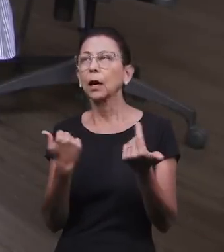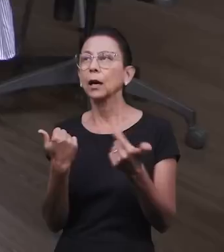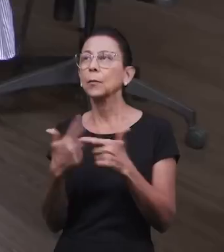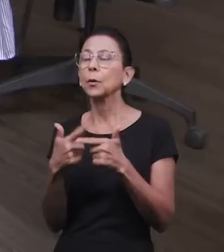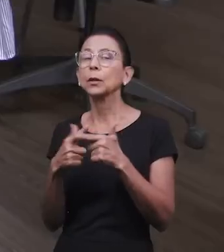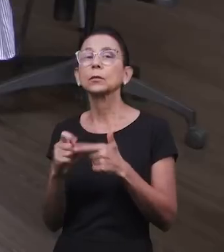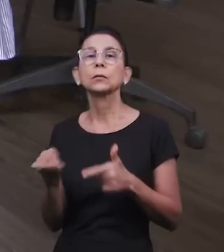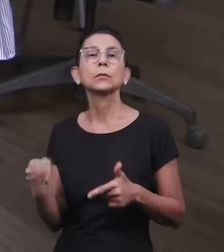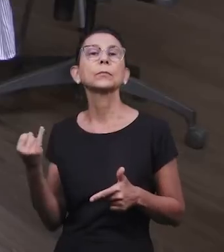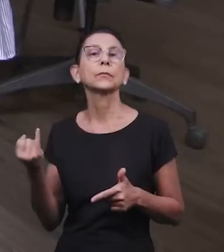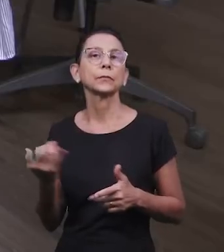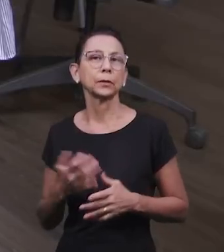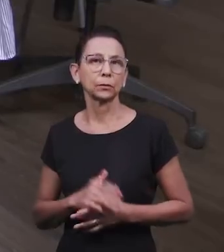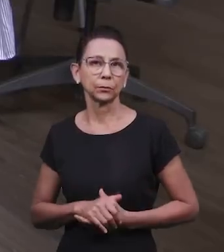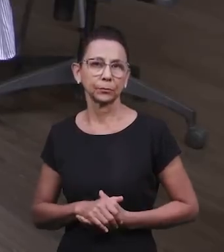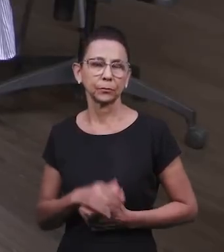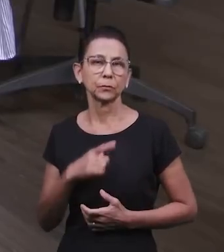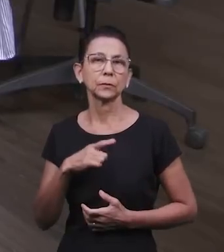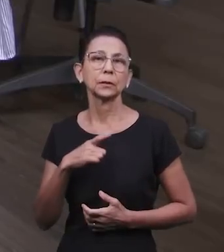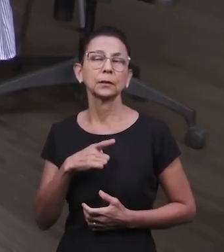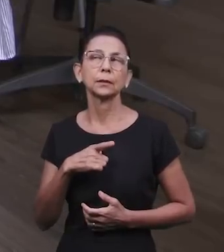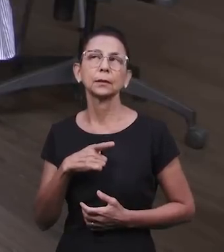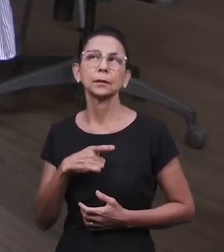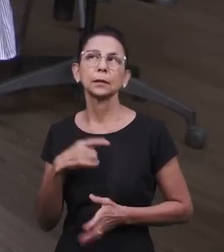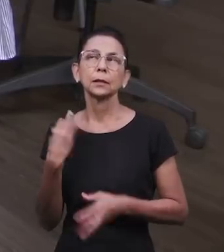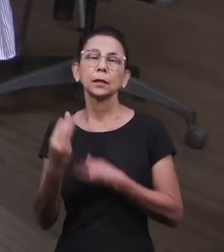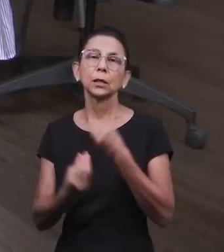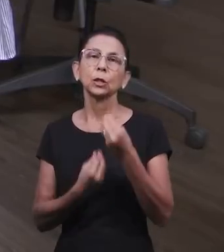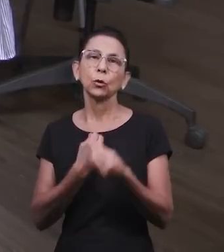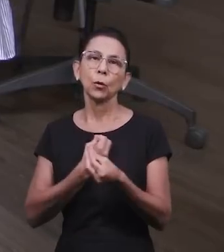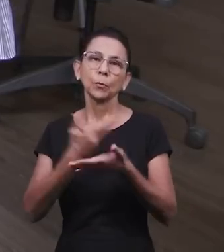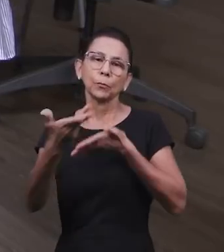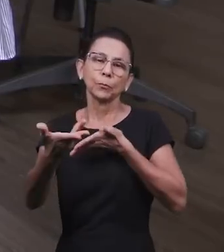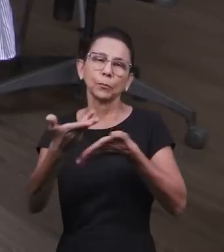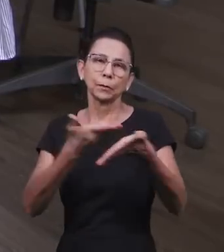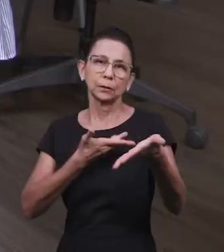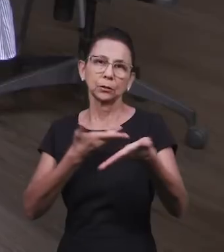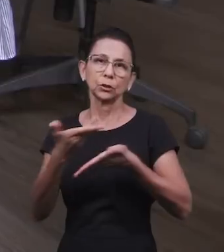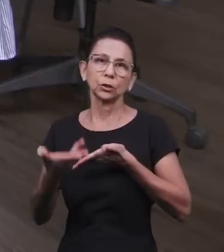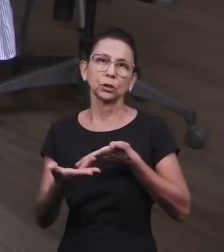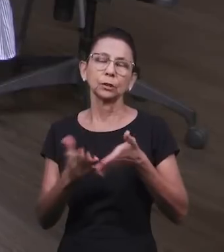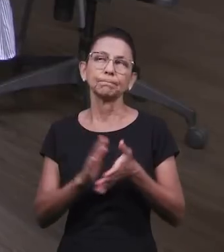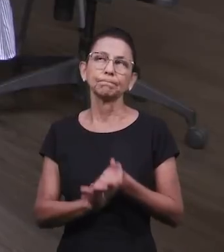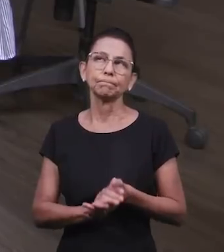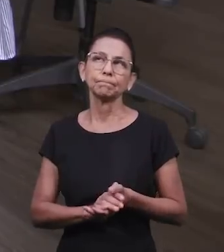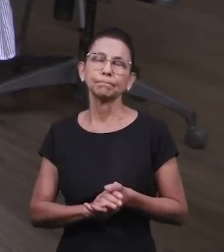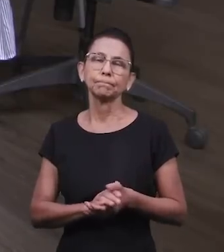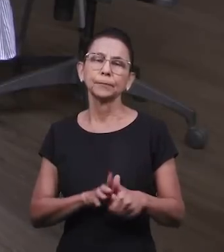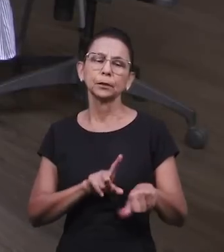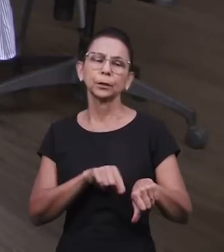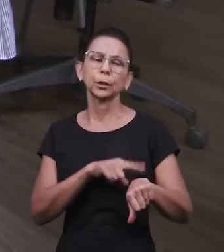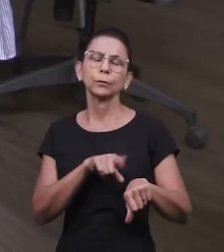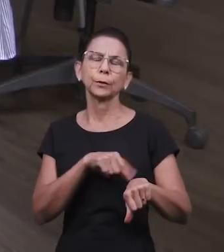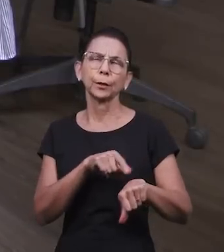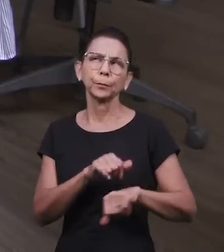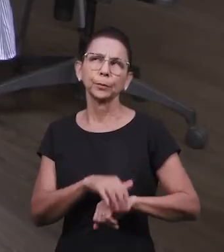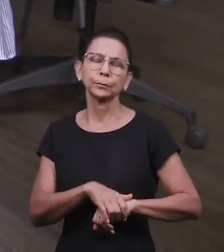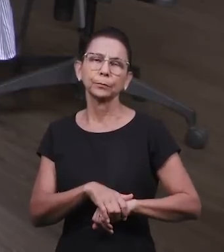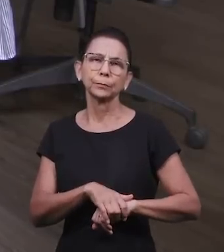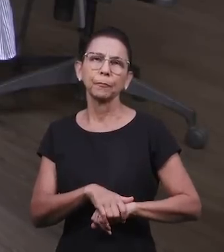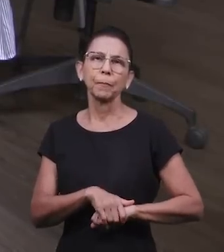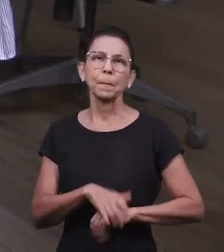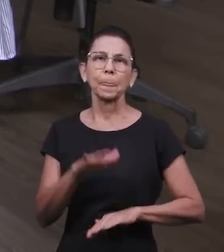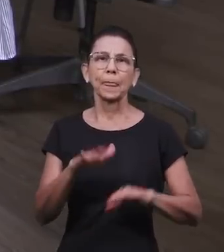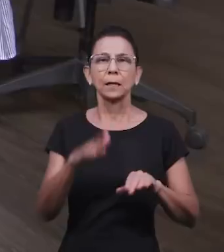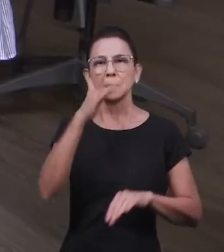quê? Ele vai me trazer qual o proveito que ele vai me trazer? E de que forma eu quero interagir com isso? Quanto tempo eu quero dedicar a